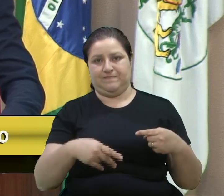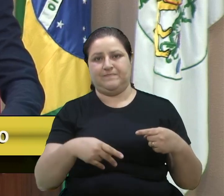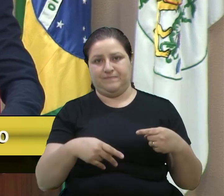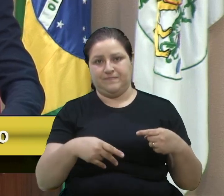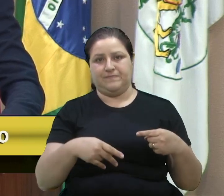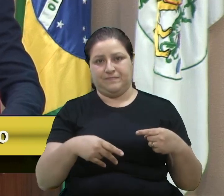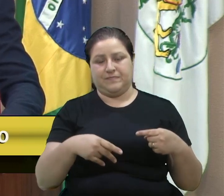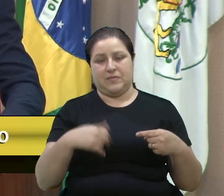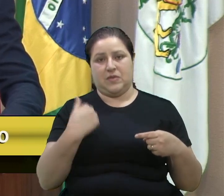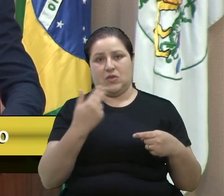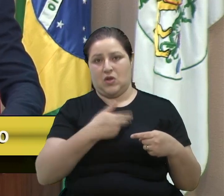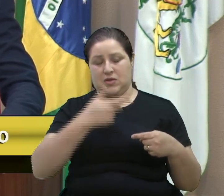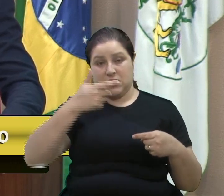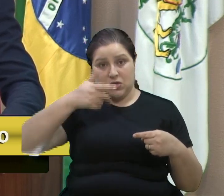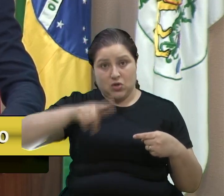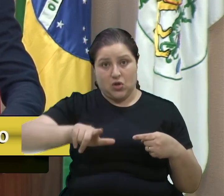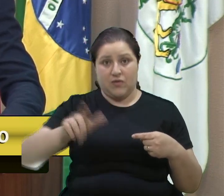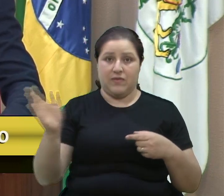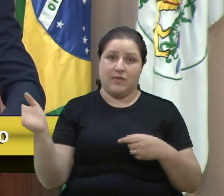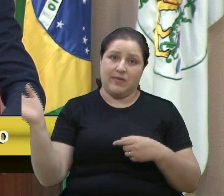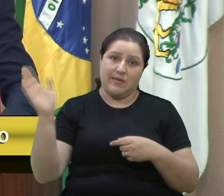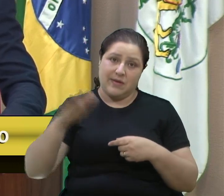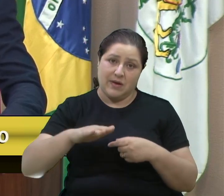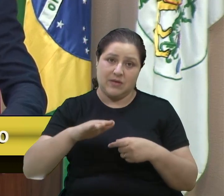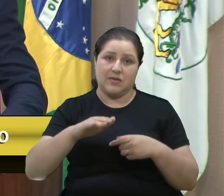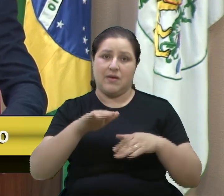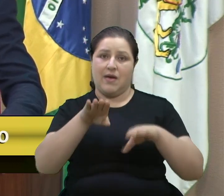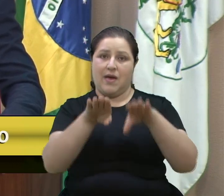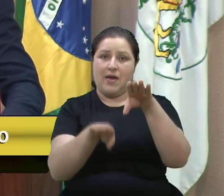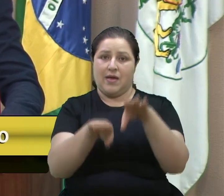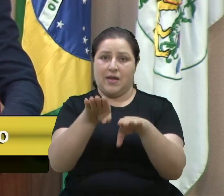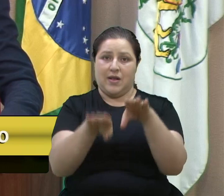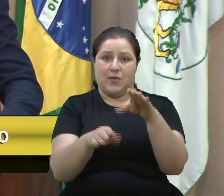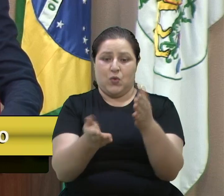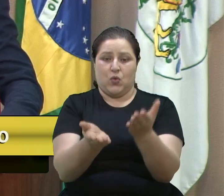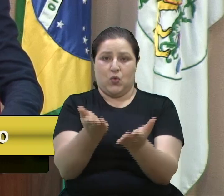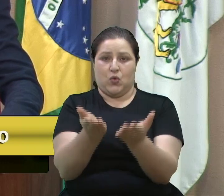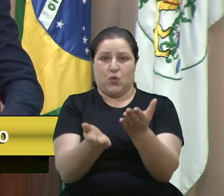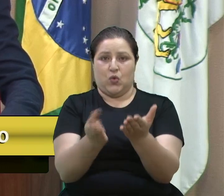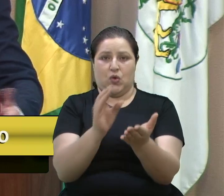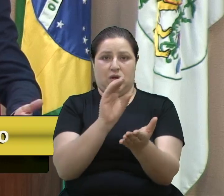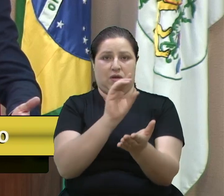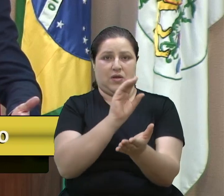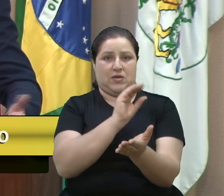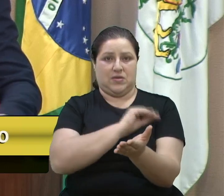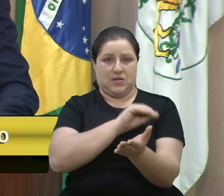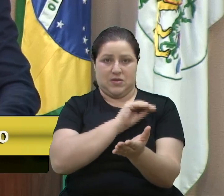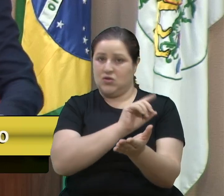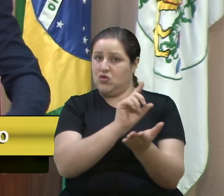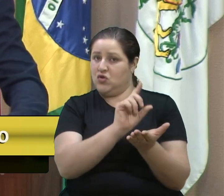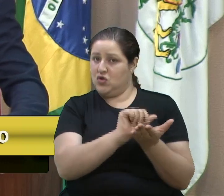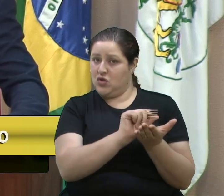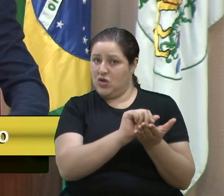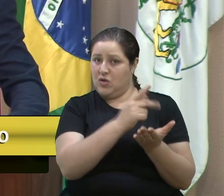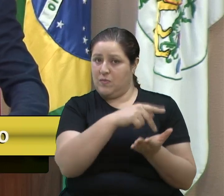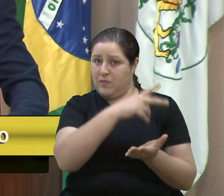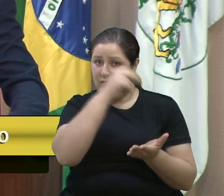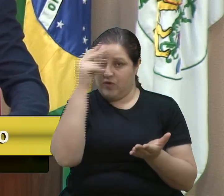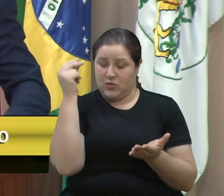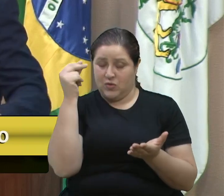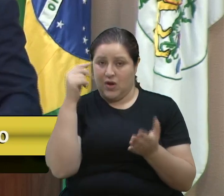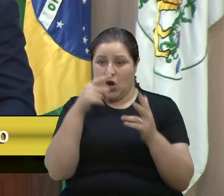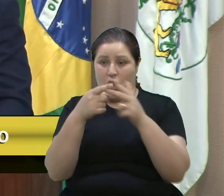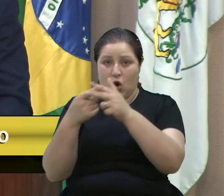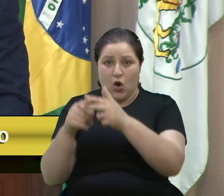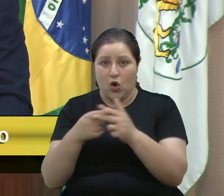para novamente trazer o equilíbrio financeiro à prefeitura e corrigir essas distorções que a gente está vendo no